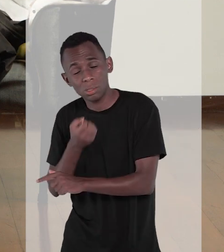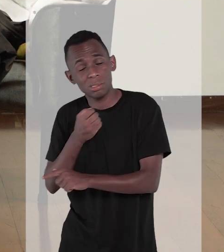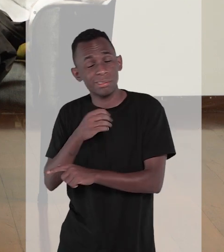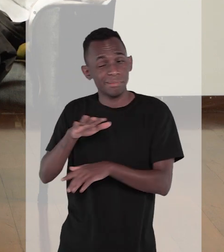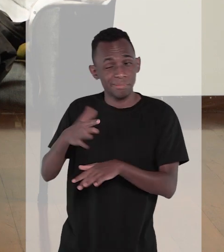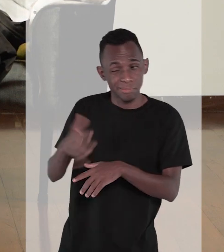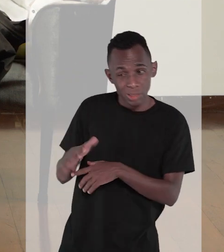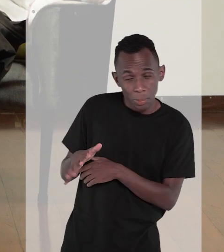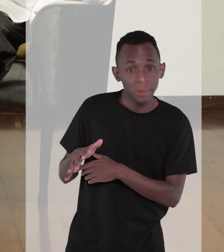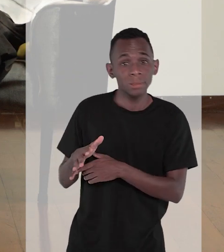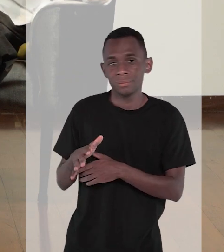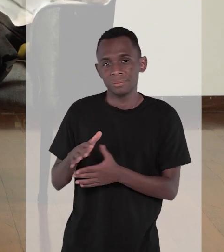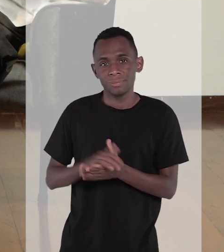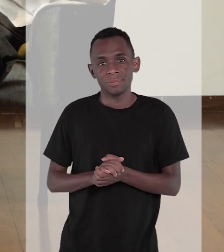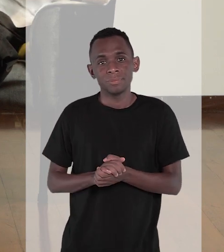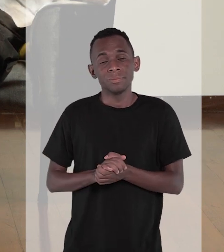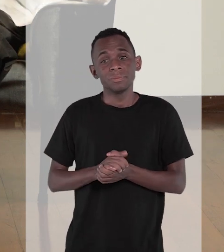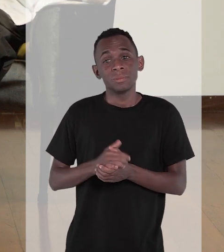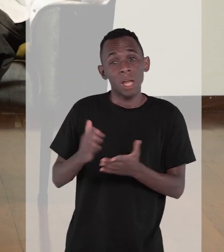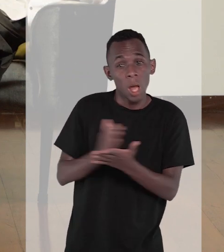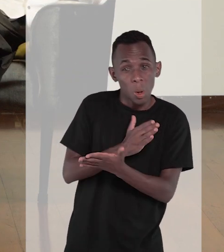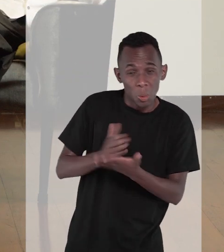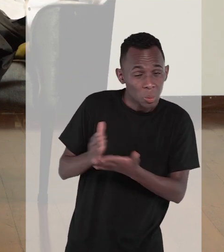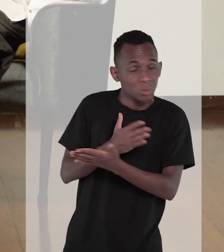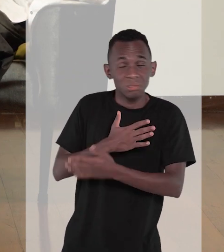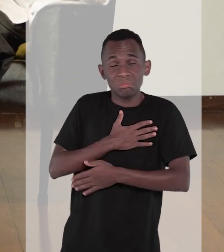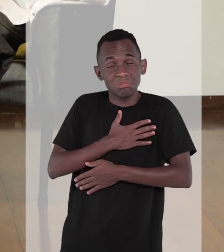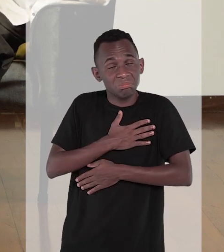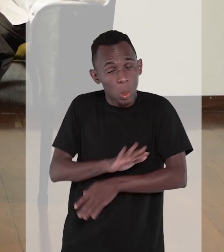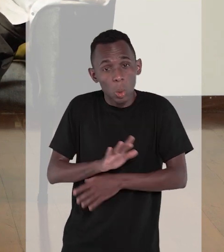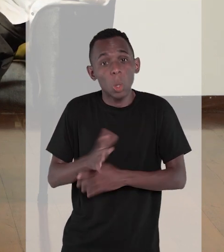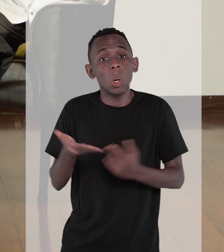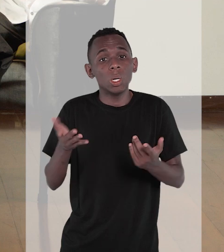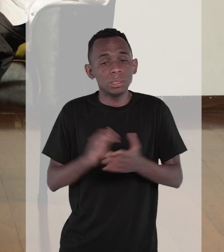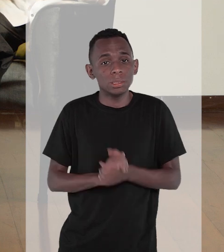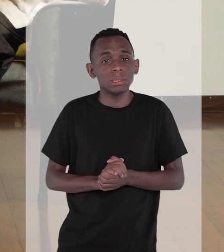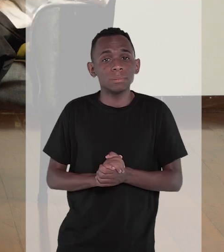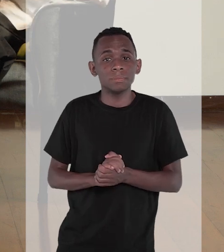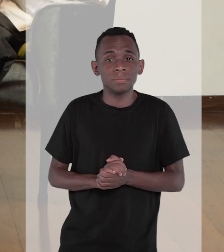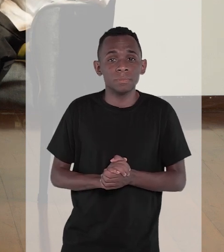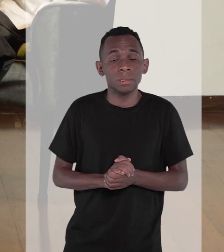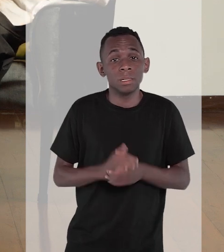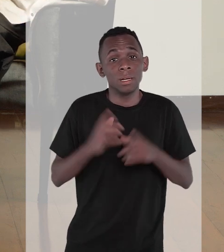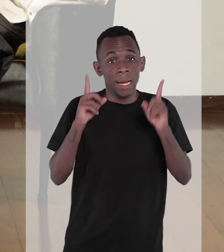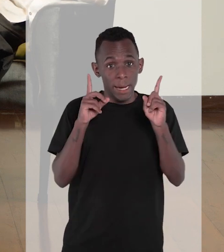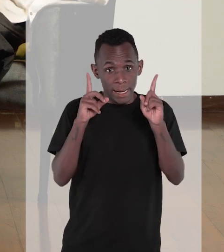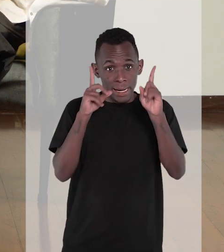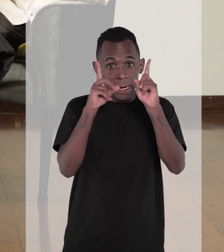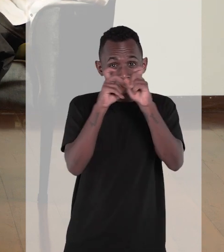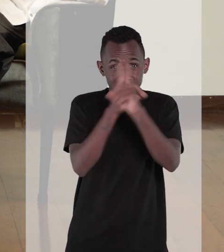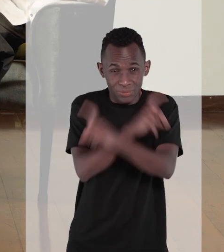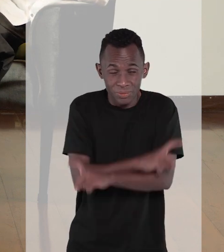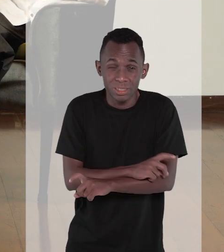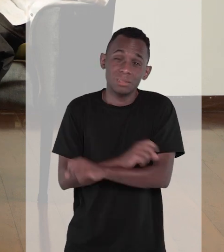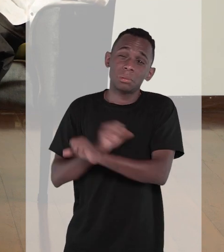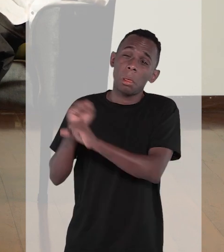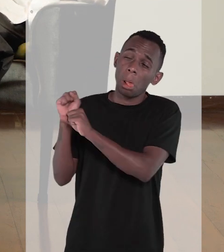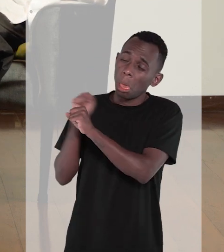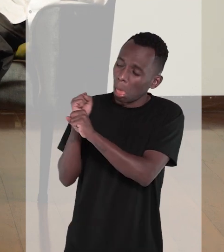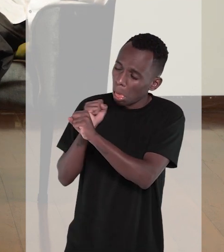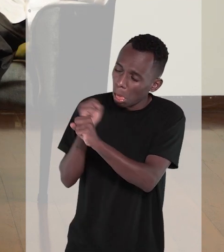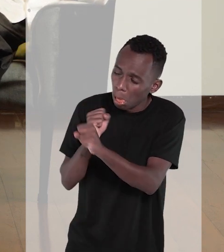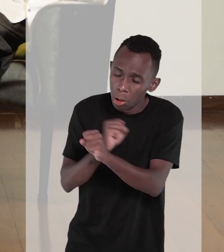nem tão boas quanto você esperava, mas talvez me satisfaçam, me deem gás para continuar. É muito difícil você